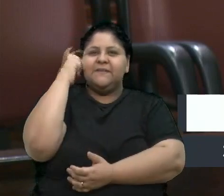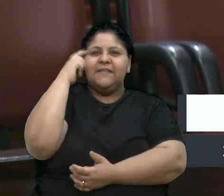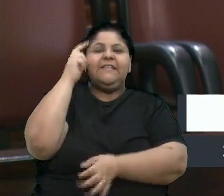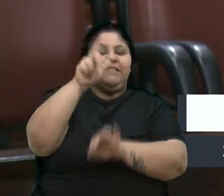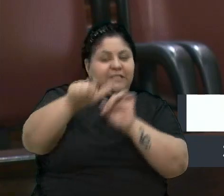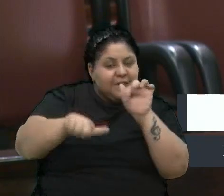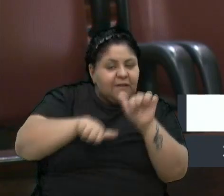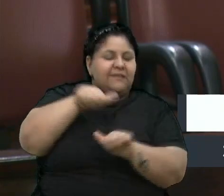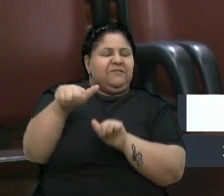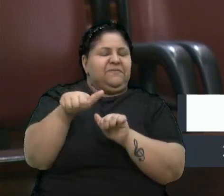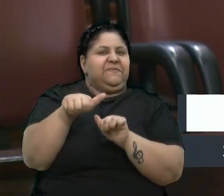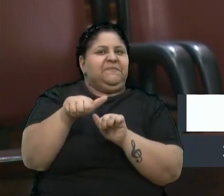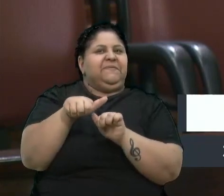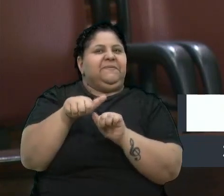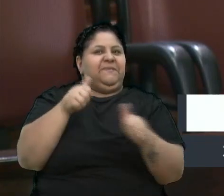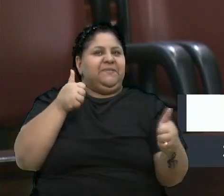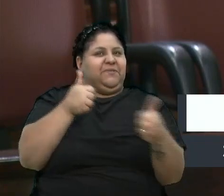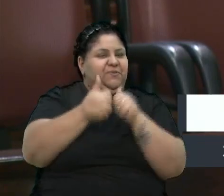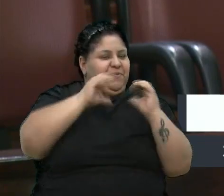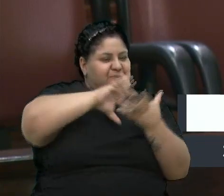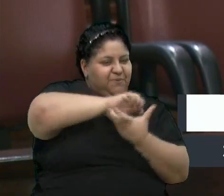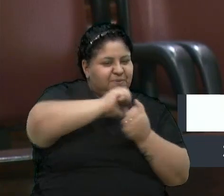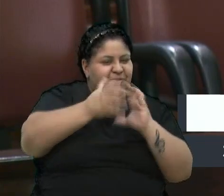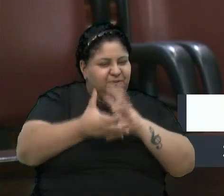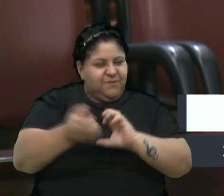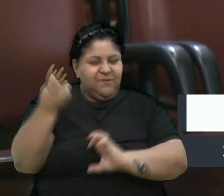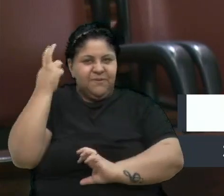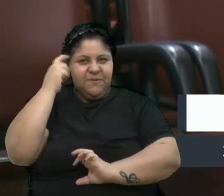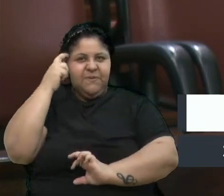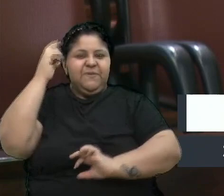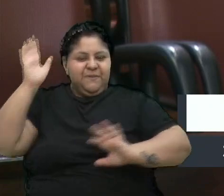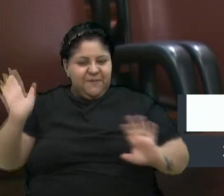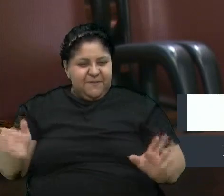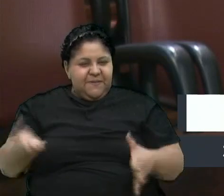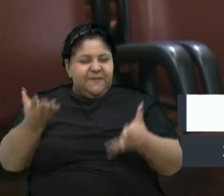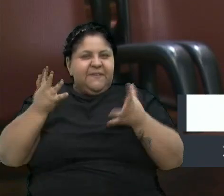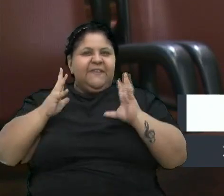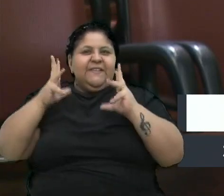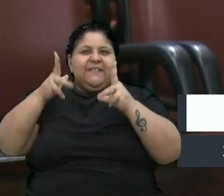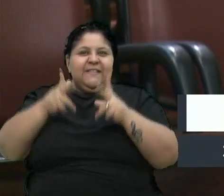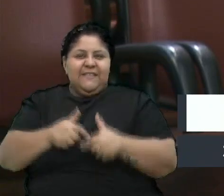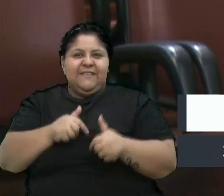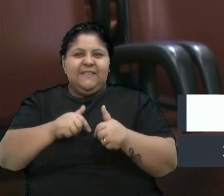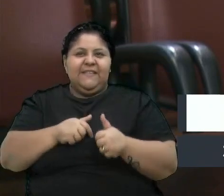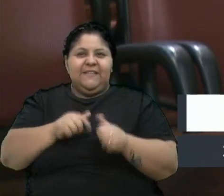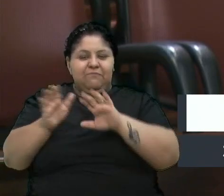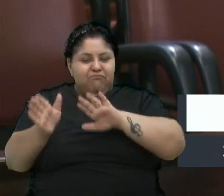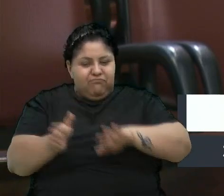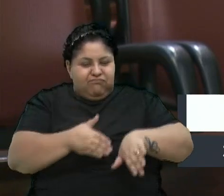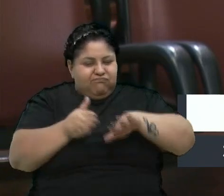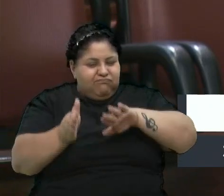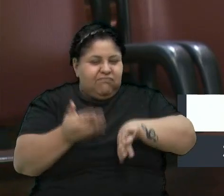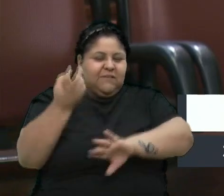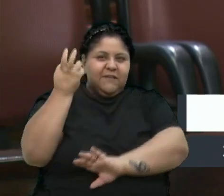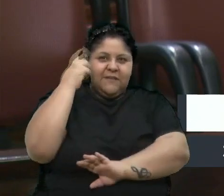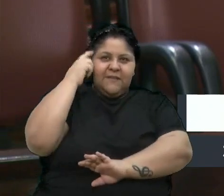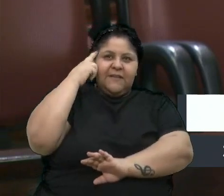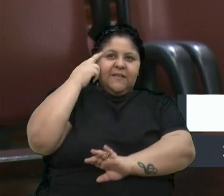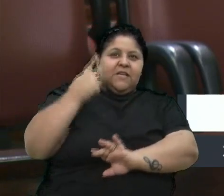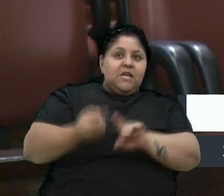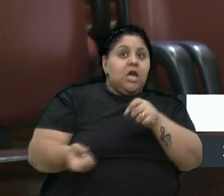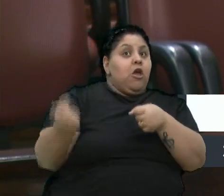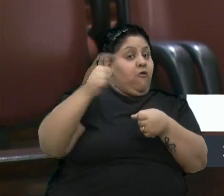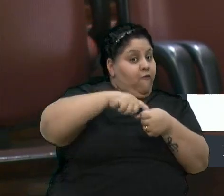transforma, através da arte, da cultura, o engajamento de todos os produtores culturais, né? E eu volto a falar mais